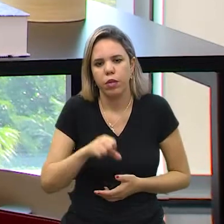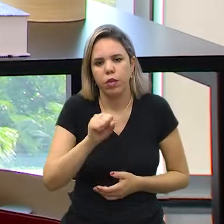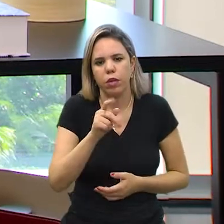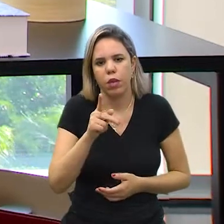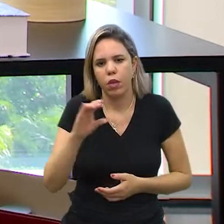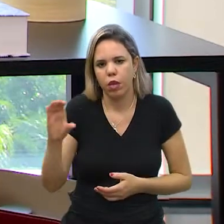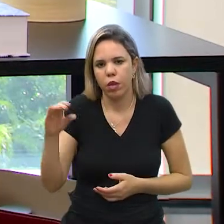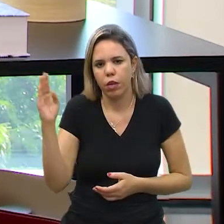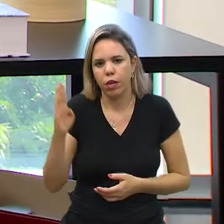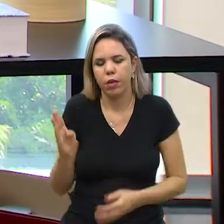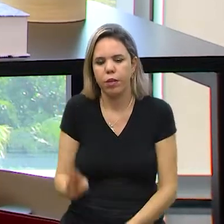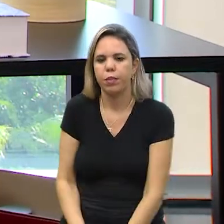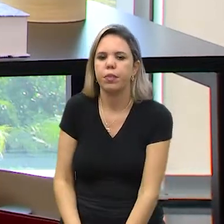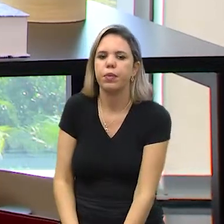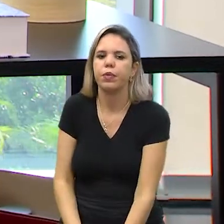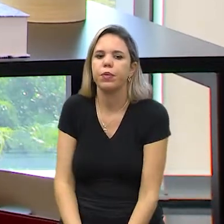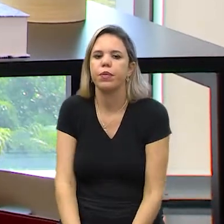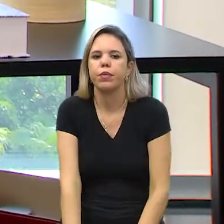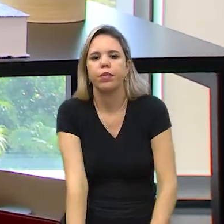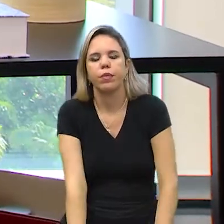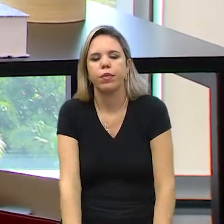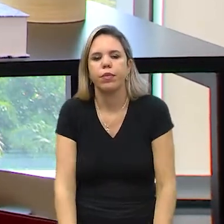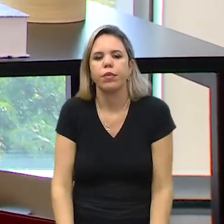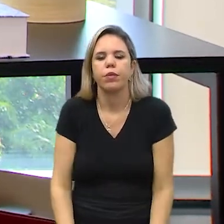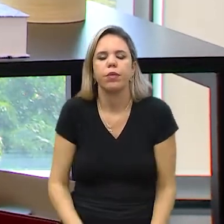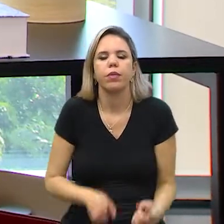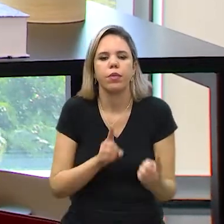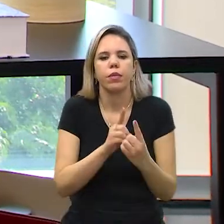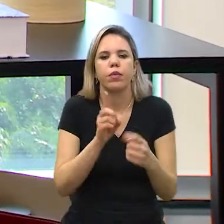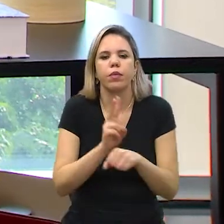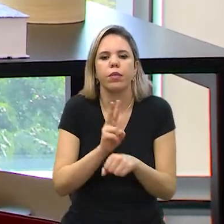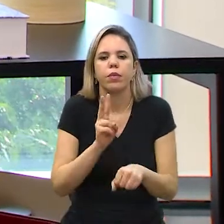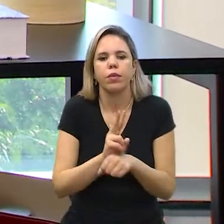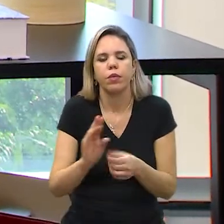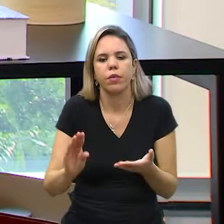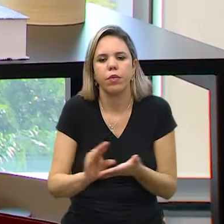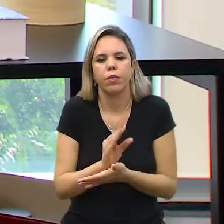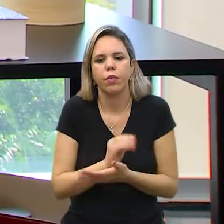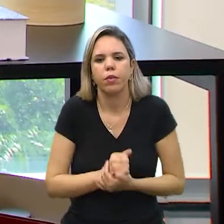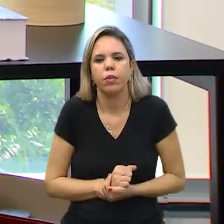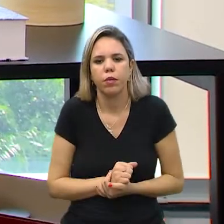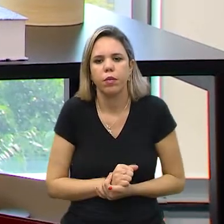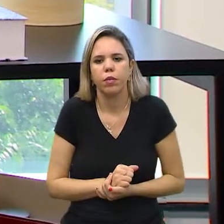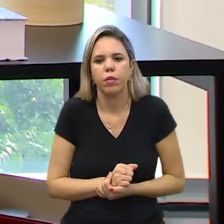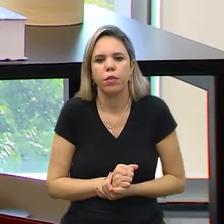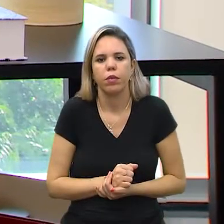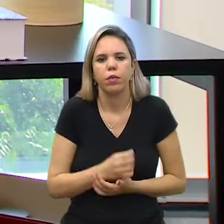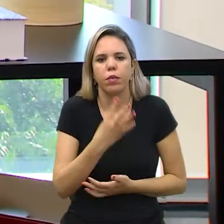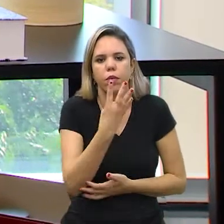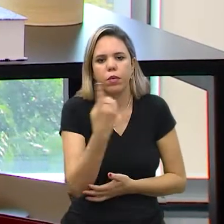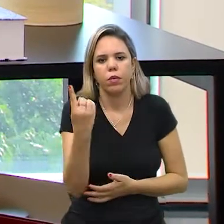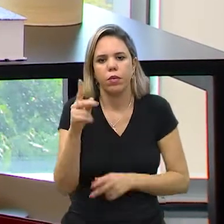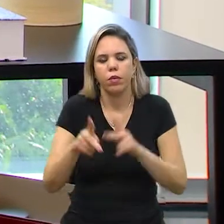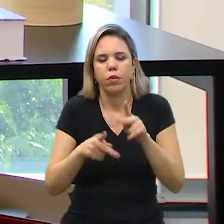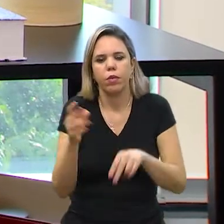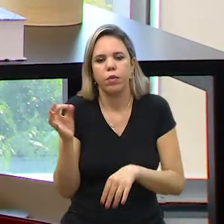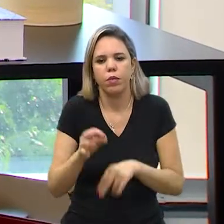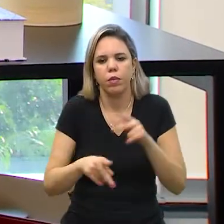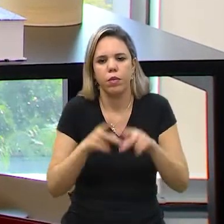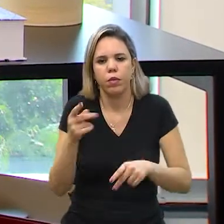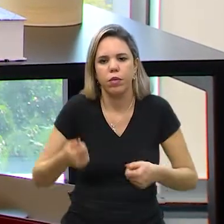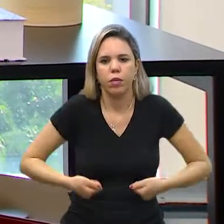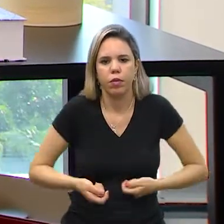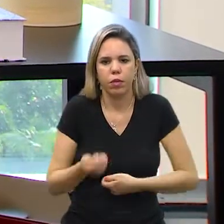SPC Brasil, que é o serviço de proteção de crédito, diz que 41% dos consumidores